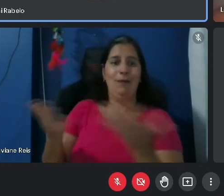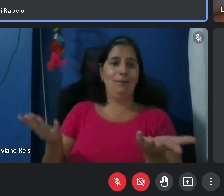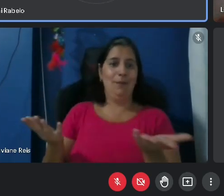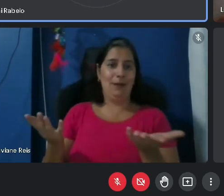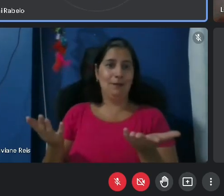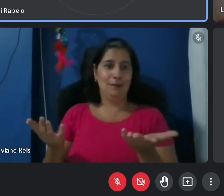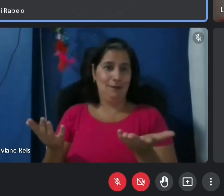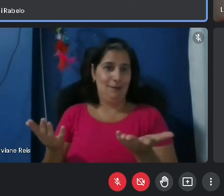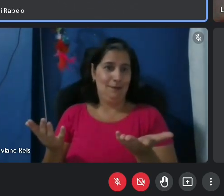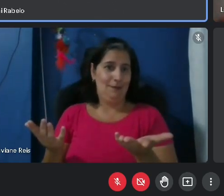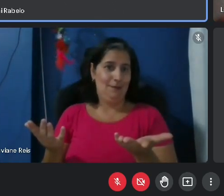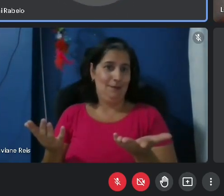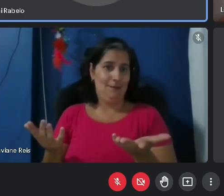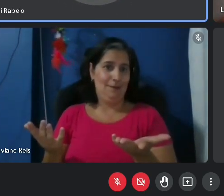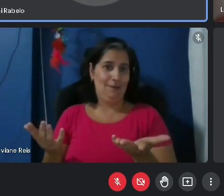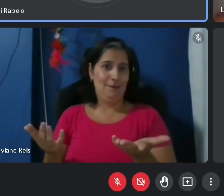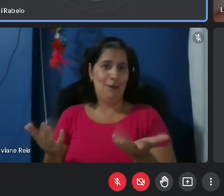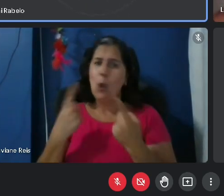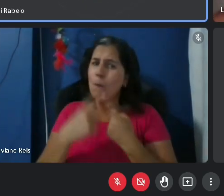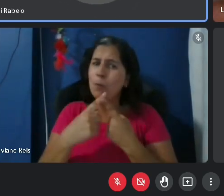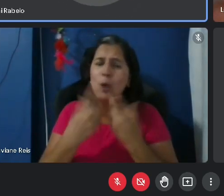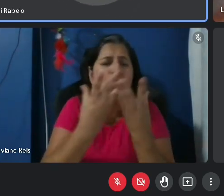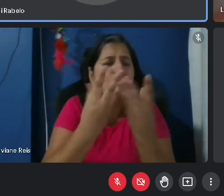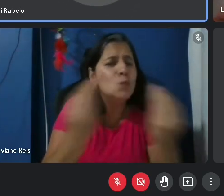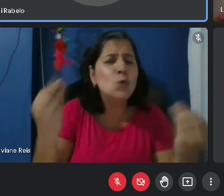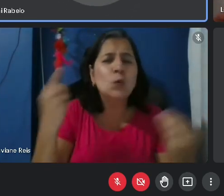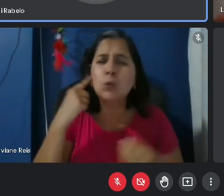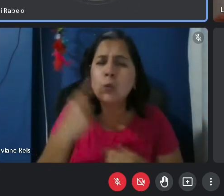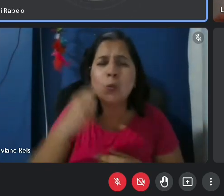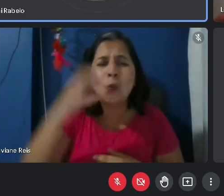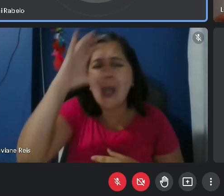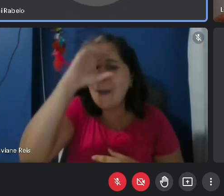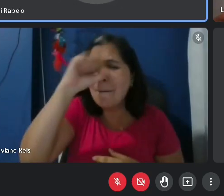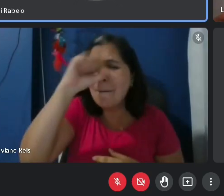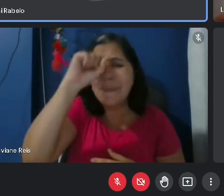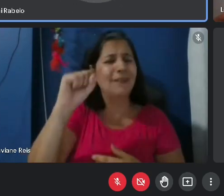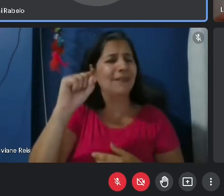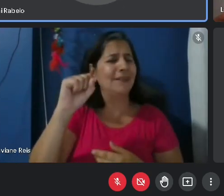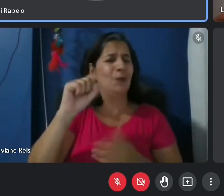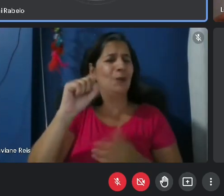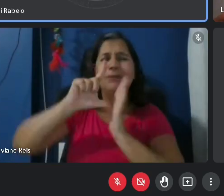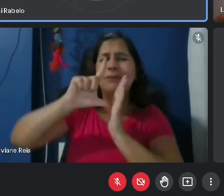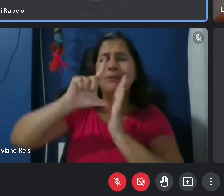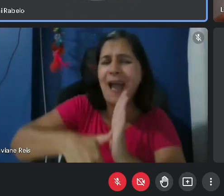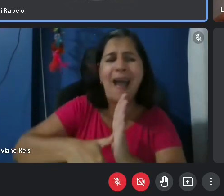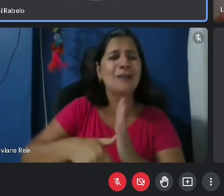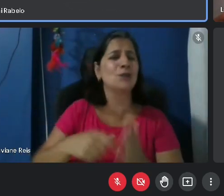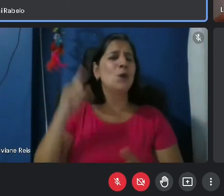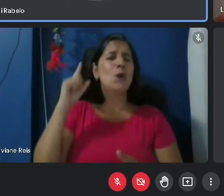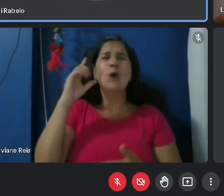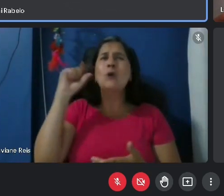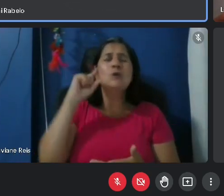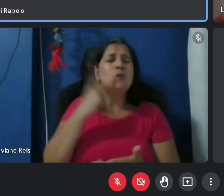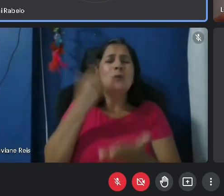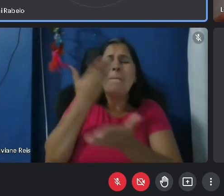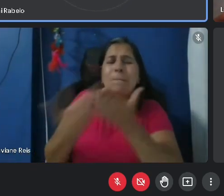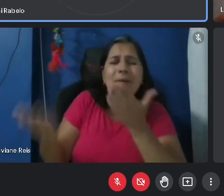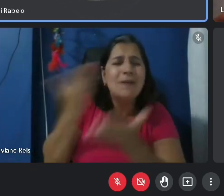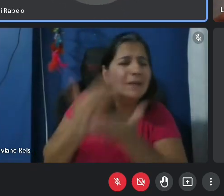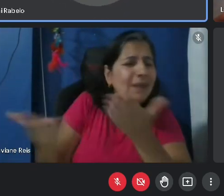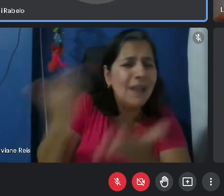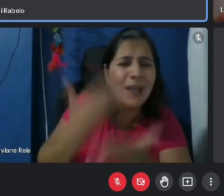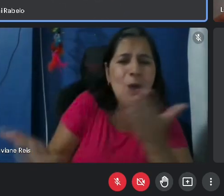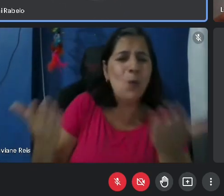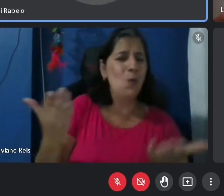aprendizado. Não é só a língua de sinais, não é só a obrigatoriedade da língua de sinais dentro da sala de aula nas escolas. E